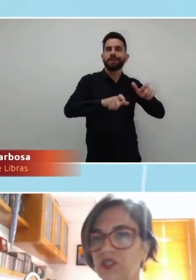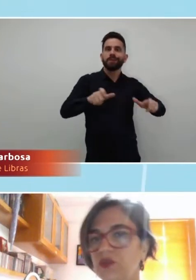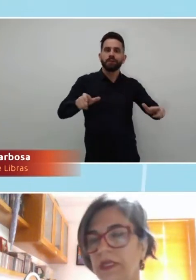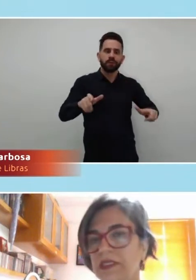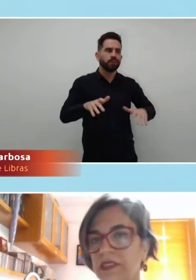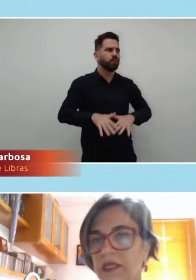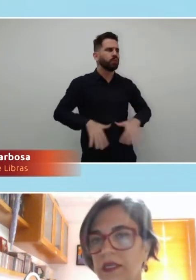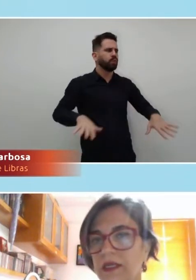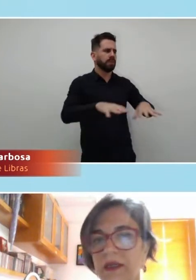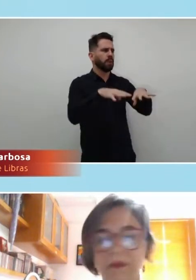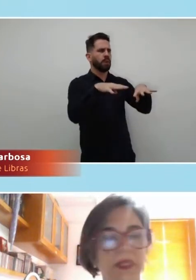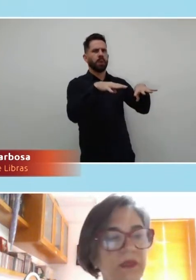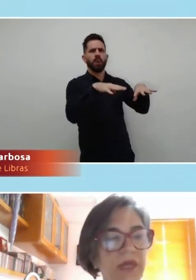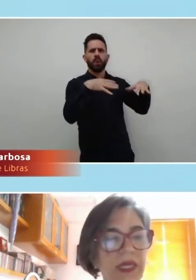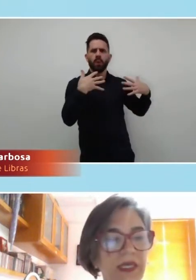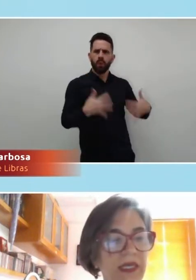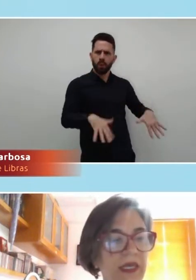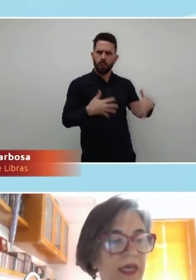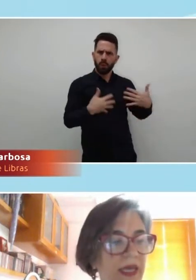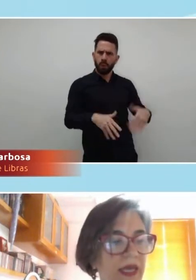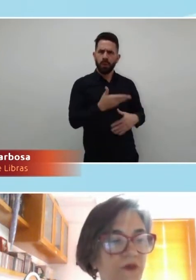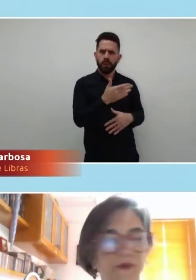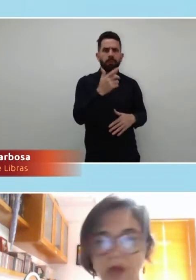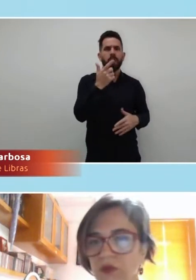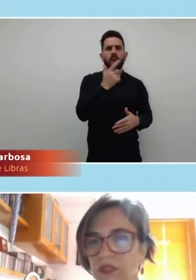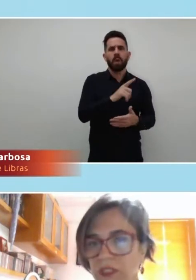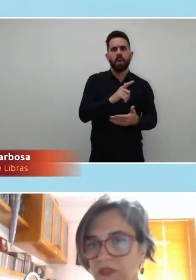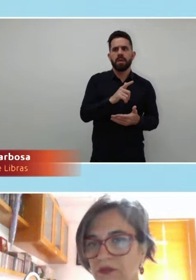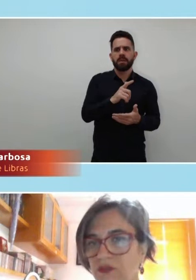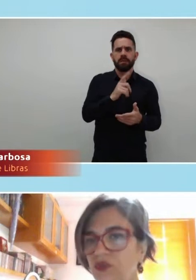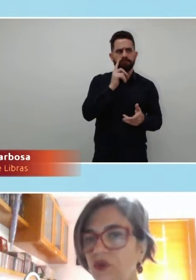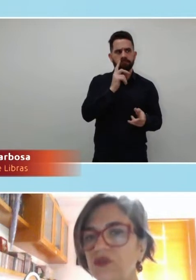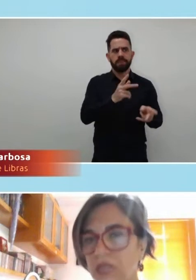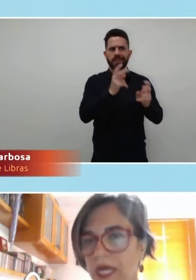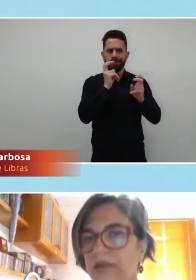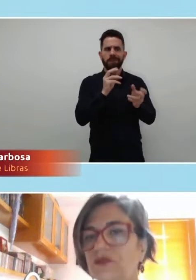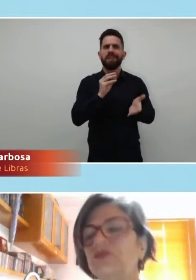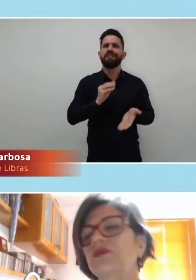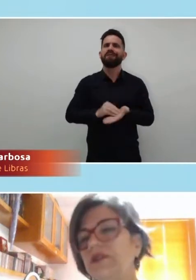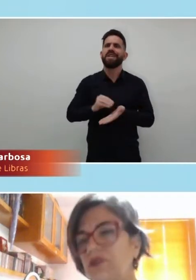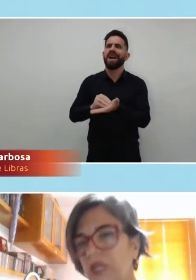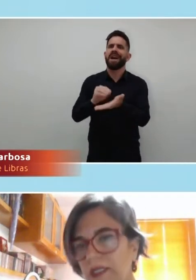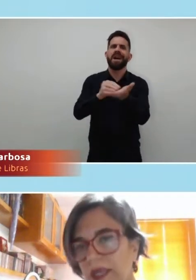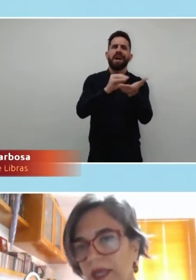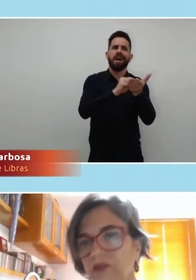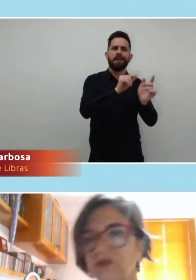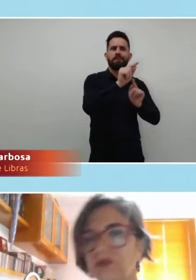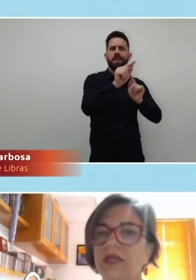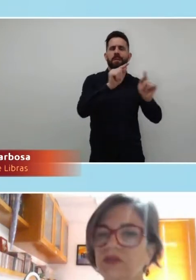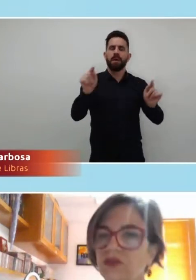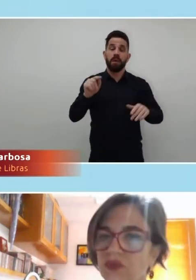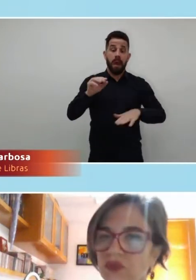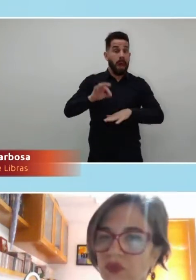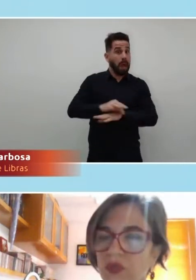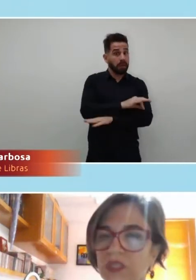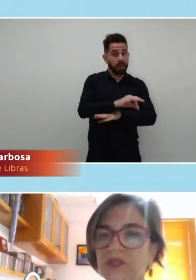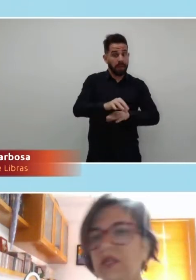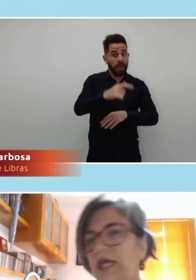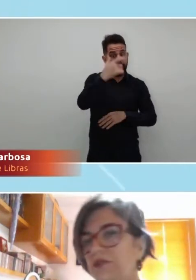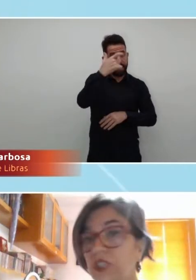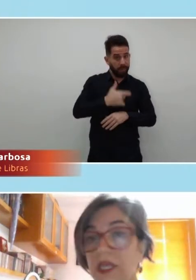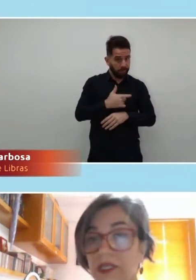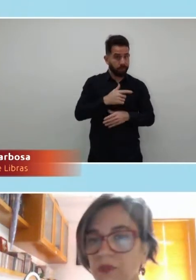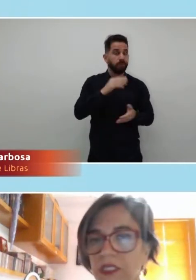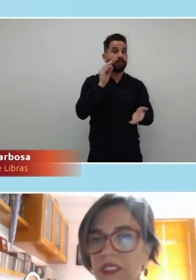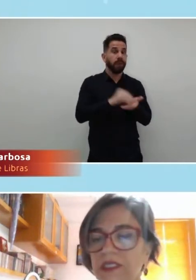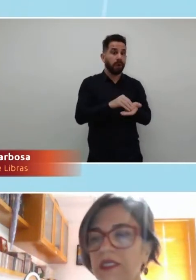gente começa a perceber que falta de todos os lados, do lado dos arquitetos, do lado dos construtores, do lado